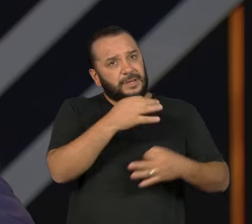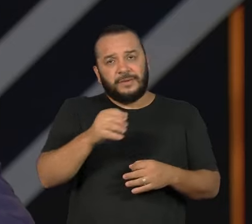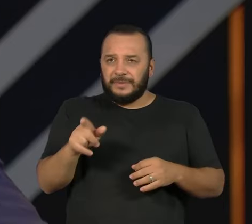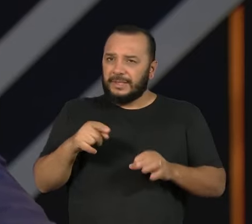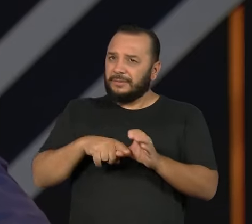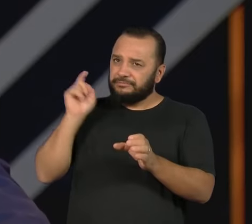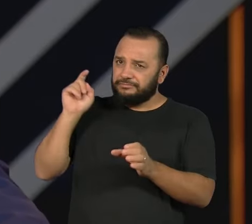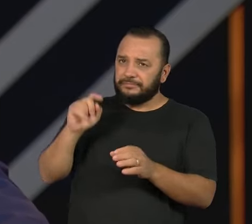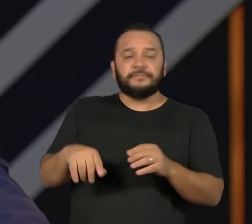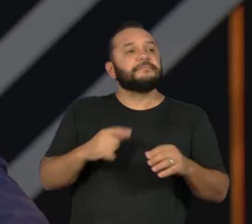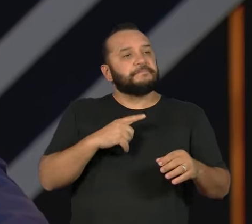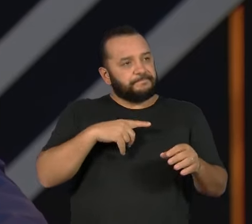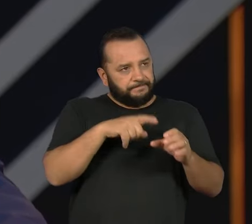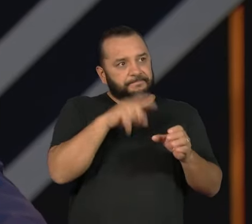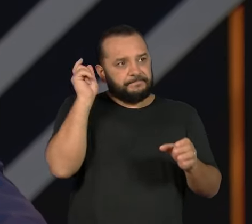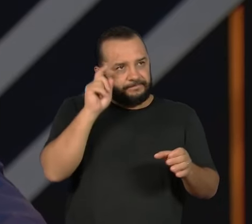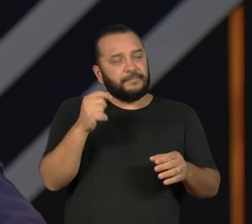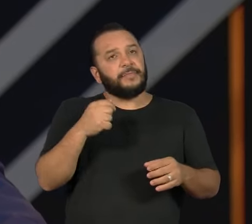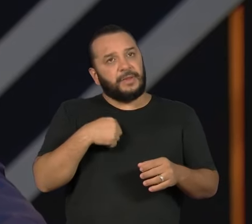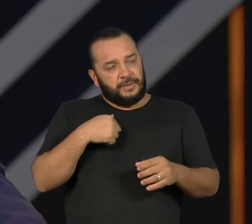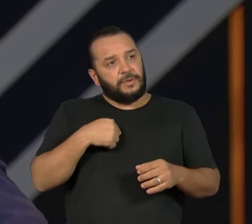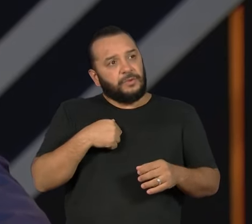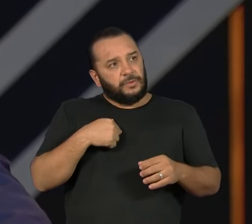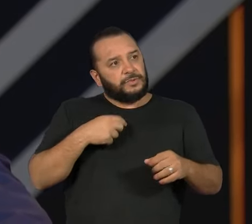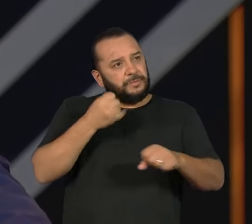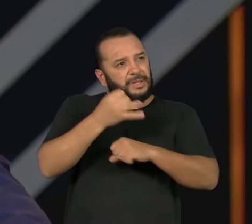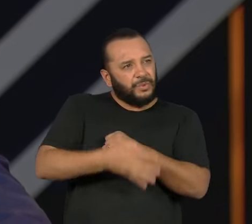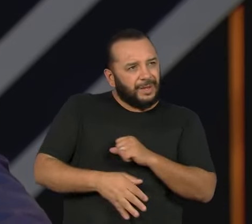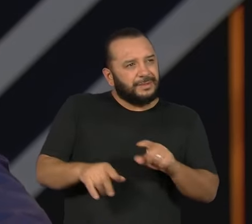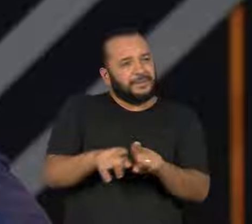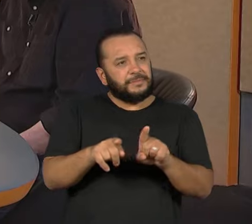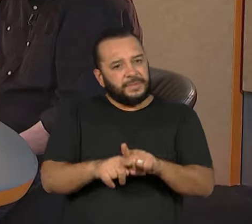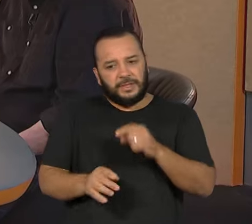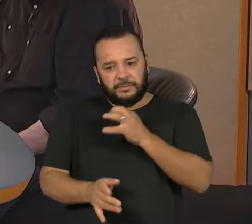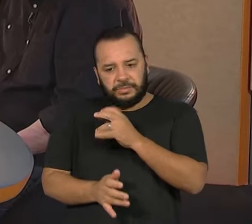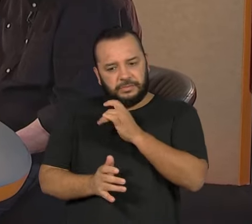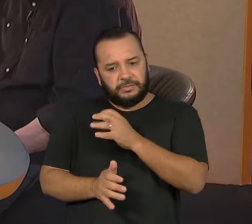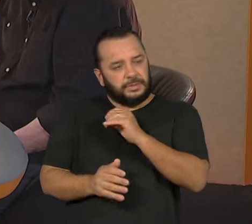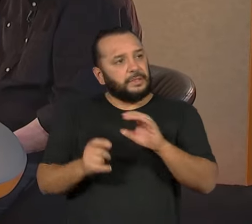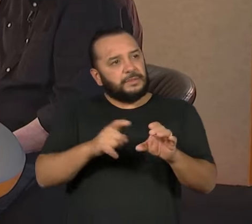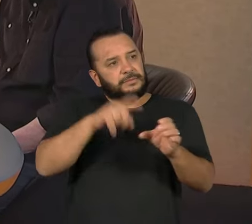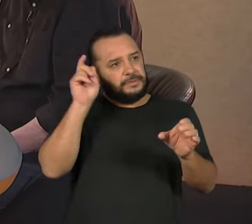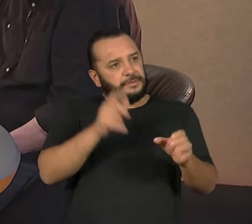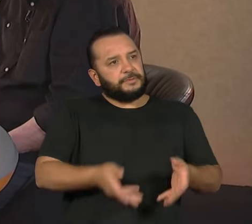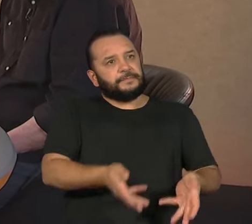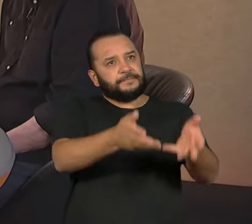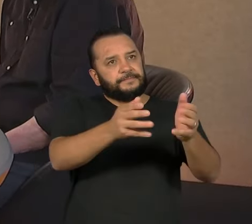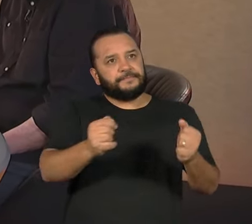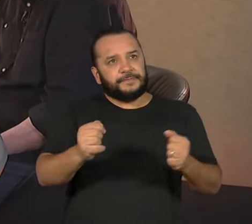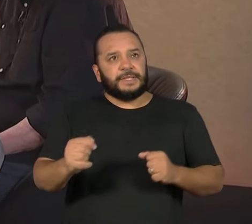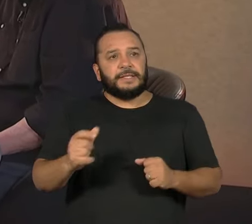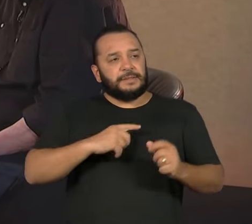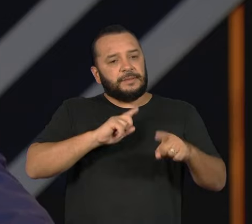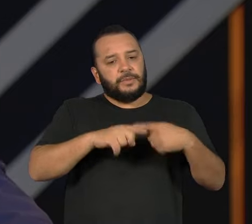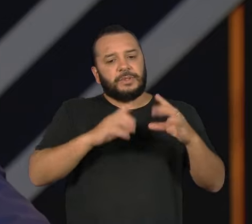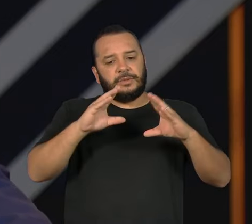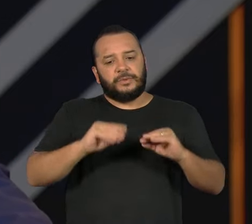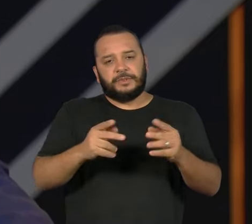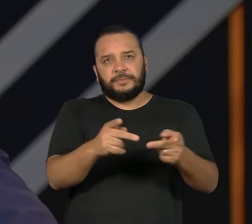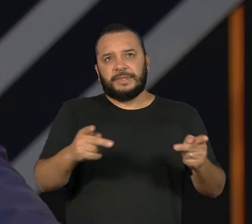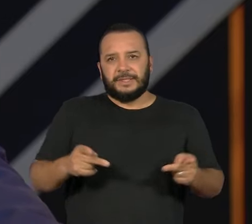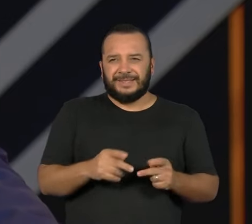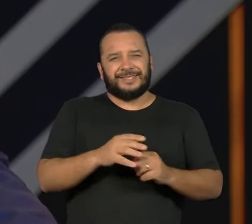E que acabou acontecendo, porque eu fui tocar depois na noite e tal, e meu pai me emancipou. Na pizza da noite, sentamos na mesa. Falei, ah,